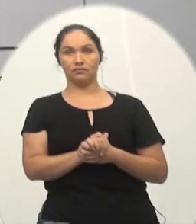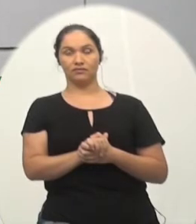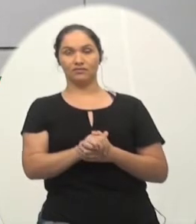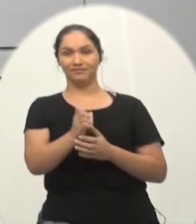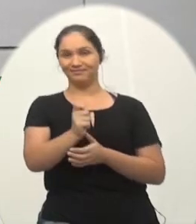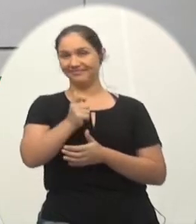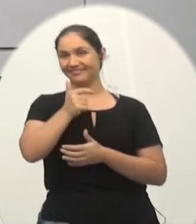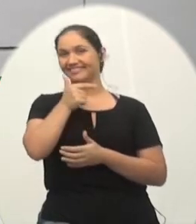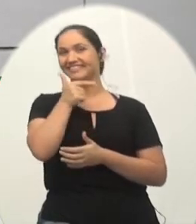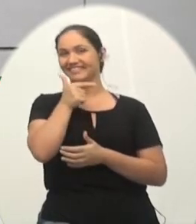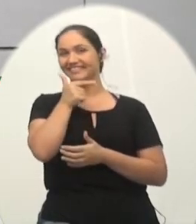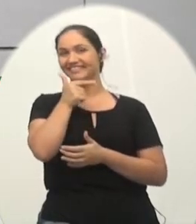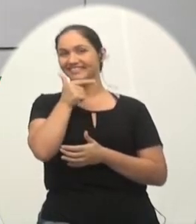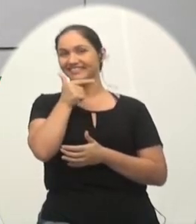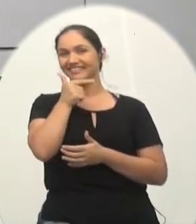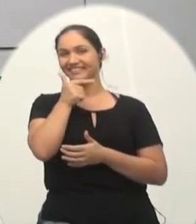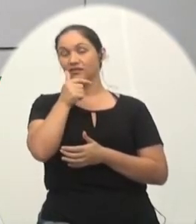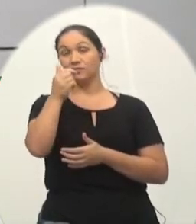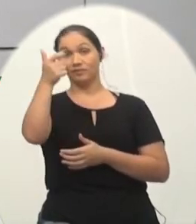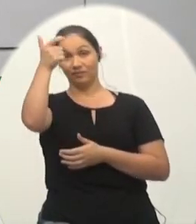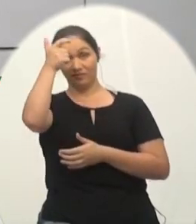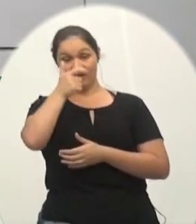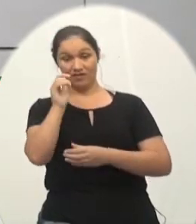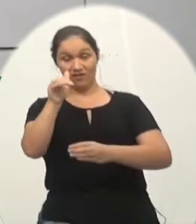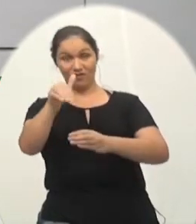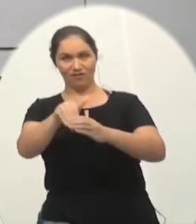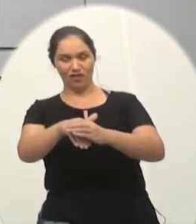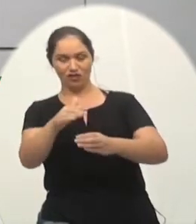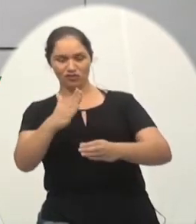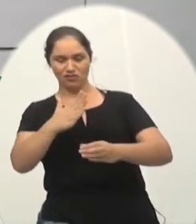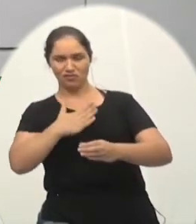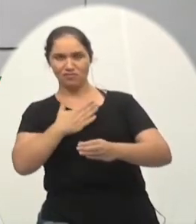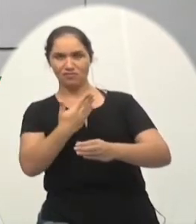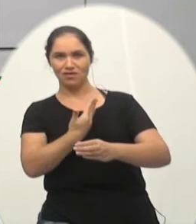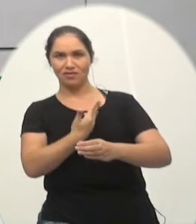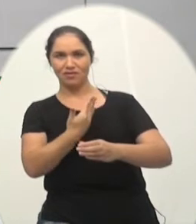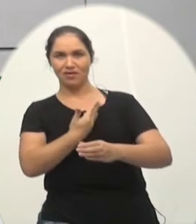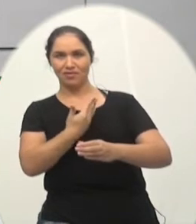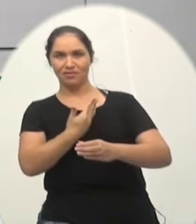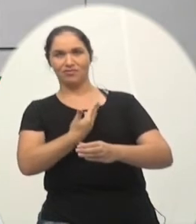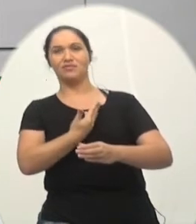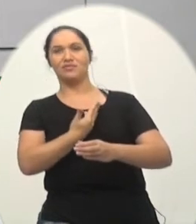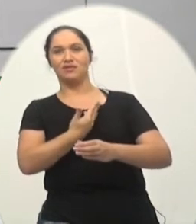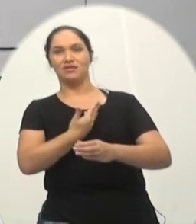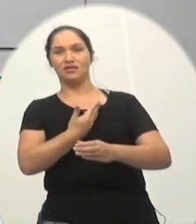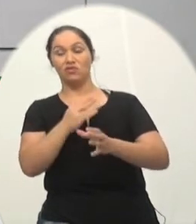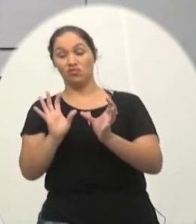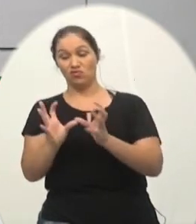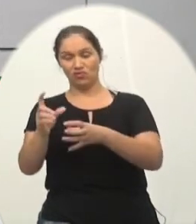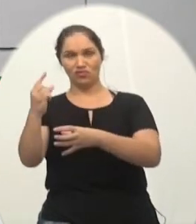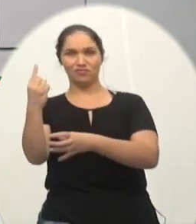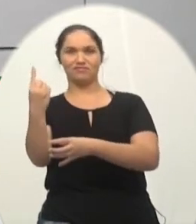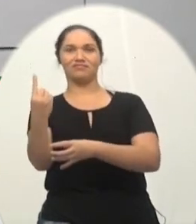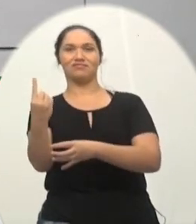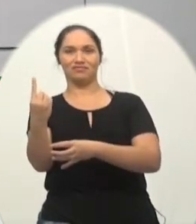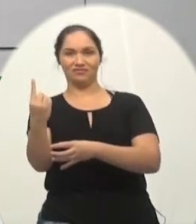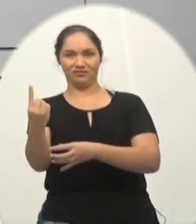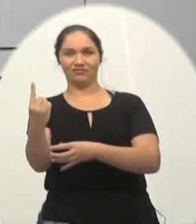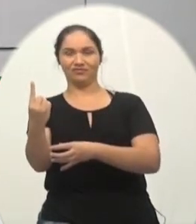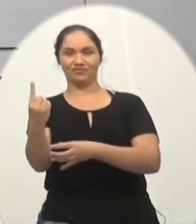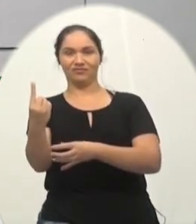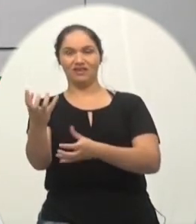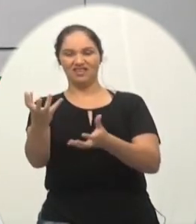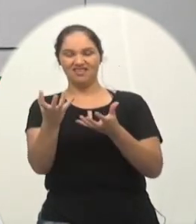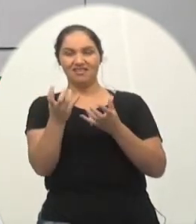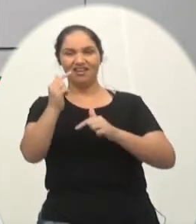Sorriso. Eu voto no meu amigo Chapaú e desejo sucesso nesse processo de 2020